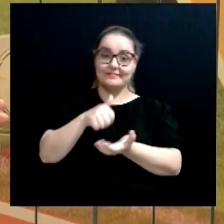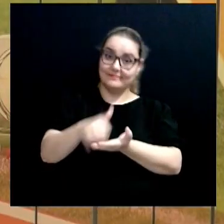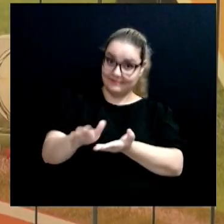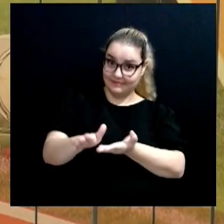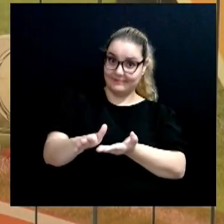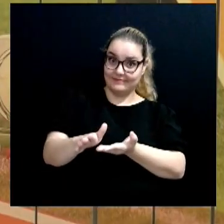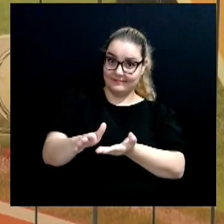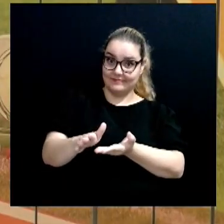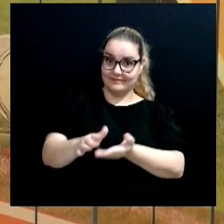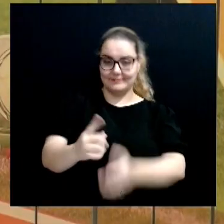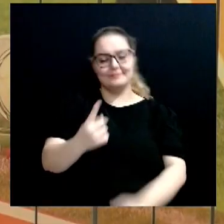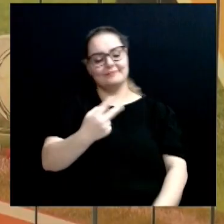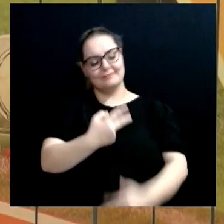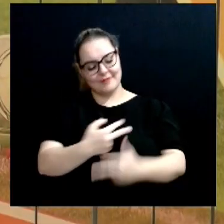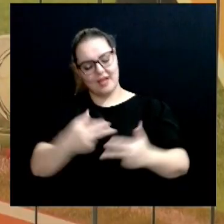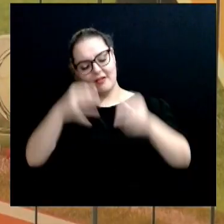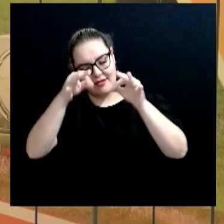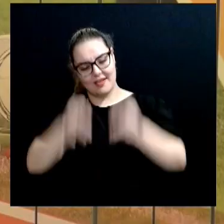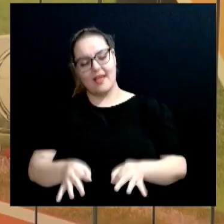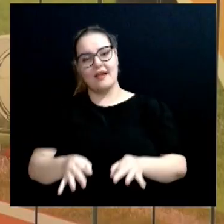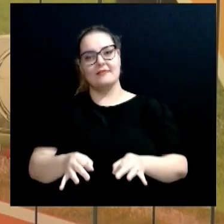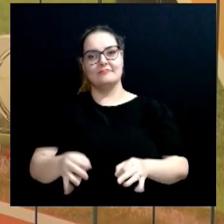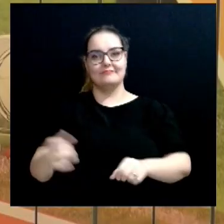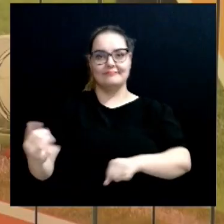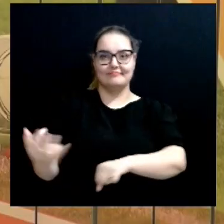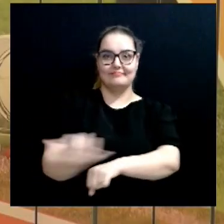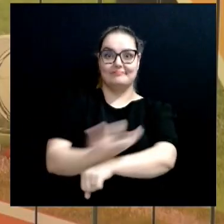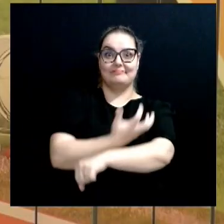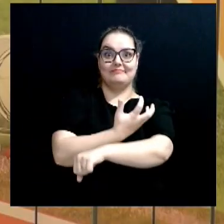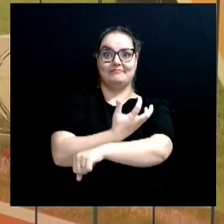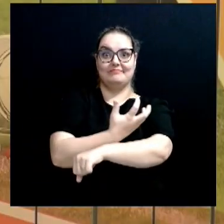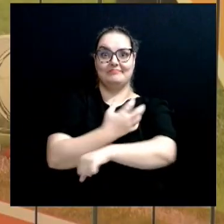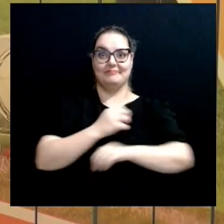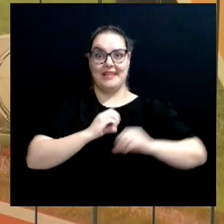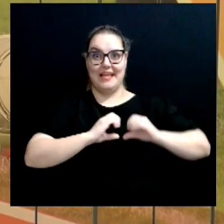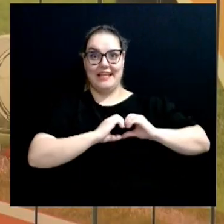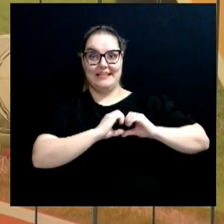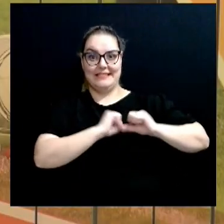coisa é certa: a emoção mexe com o coração.